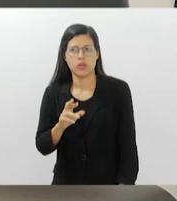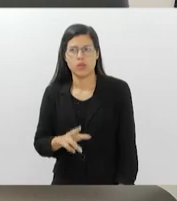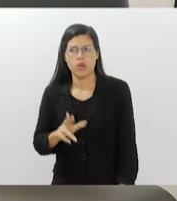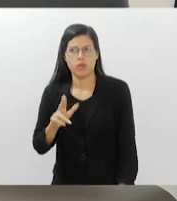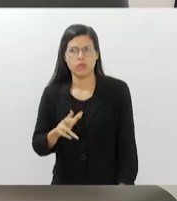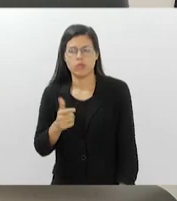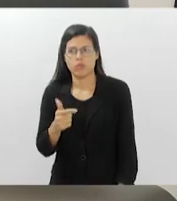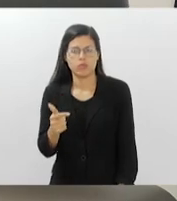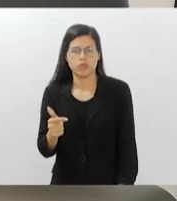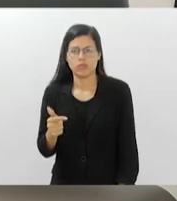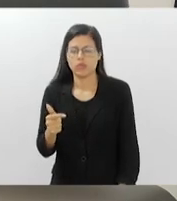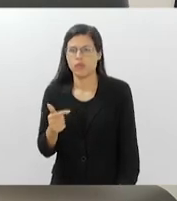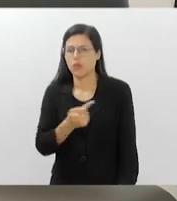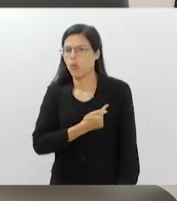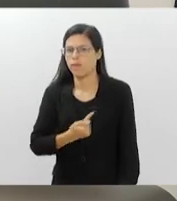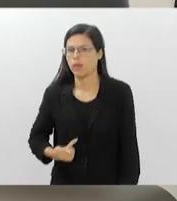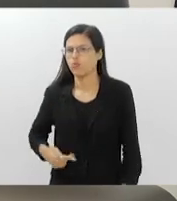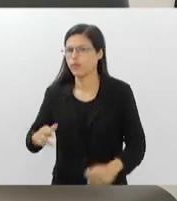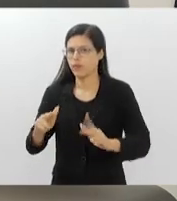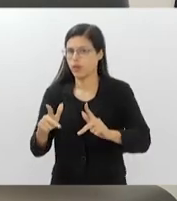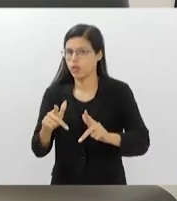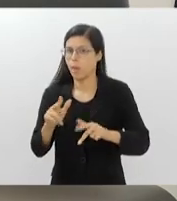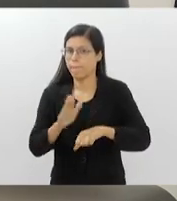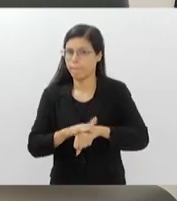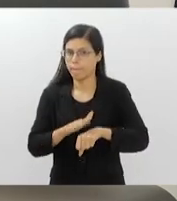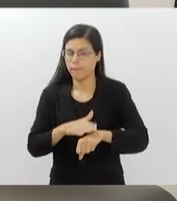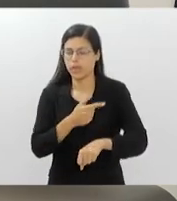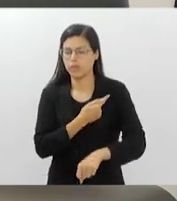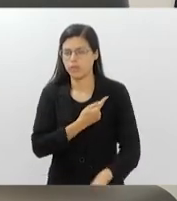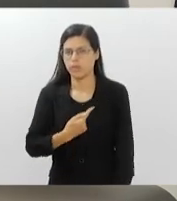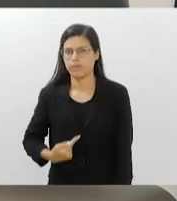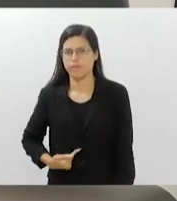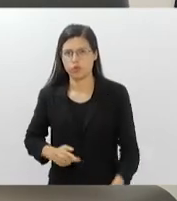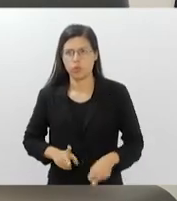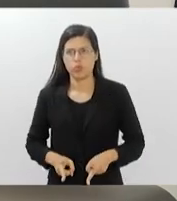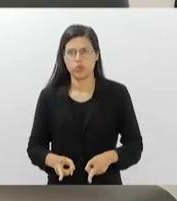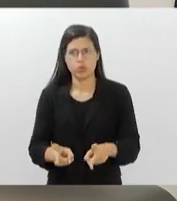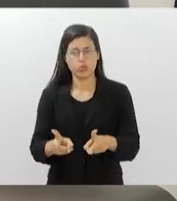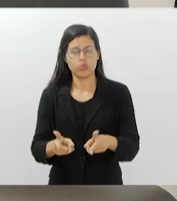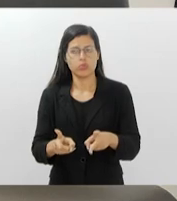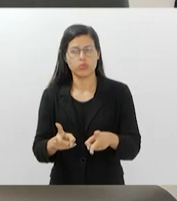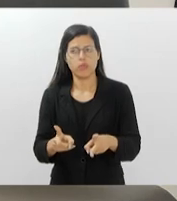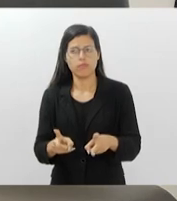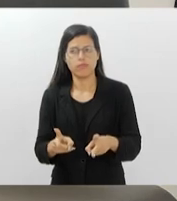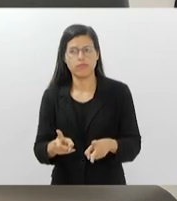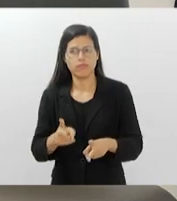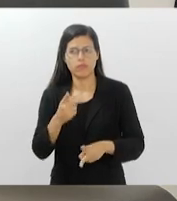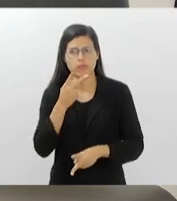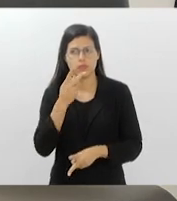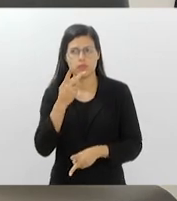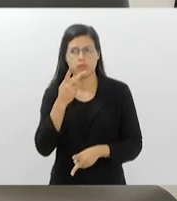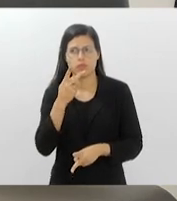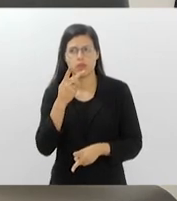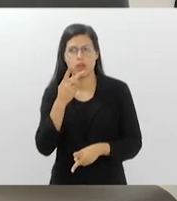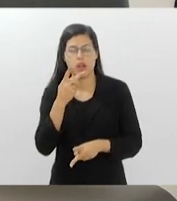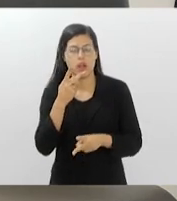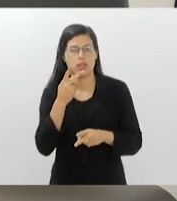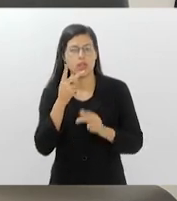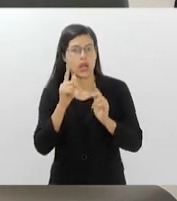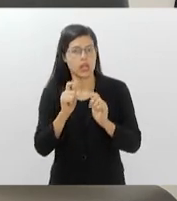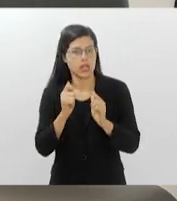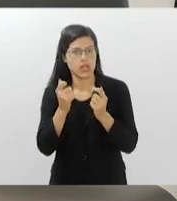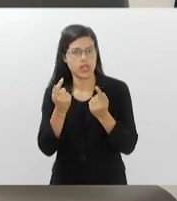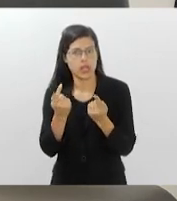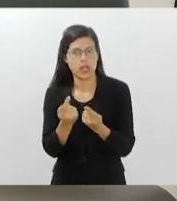governo diferente pro mesmo Governador que aí está e que a alerge deixou claro Olha